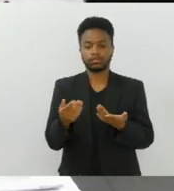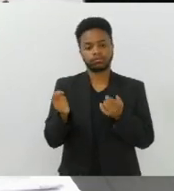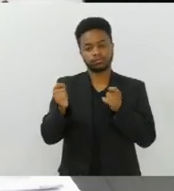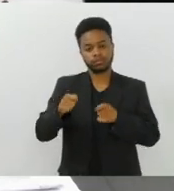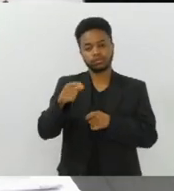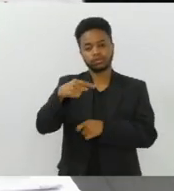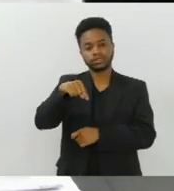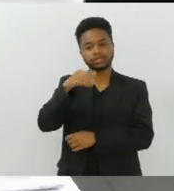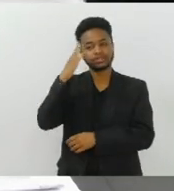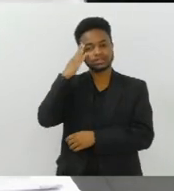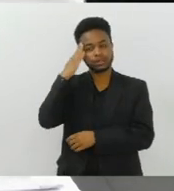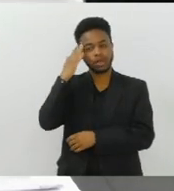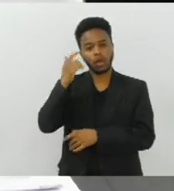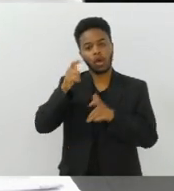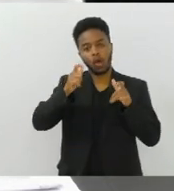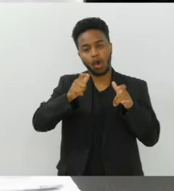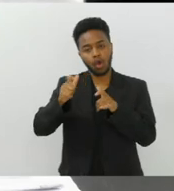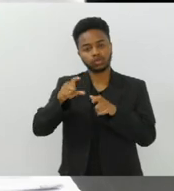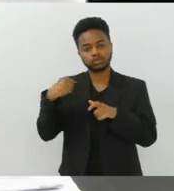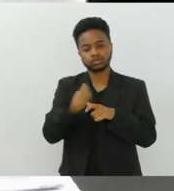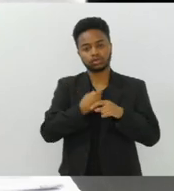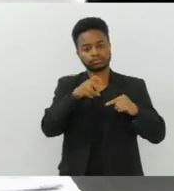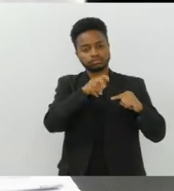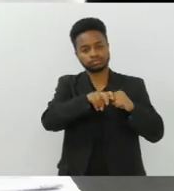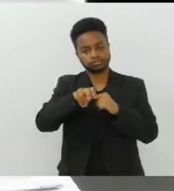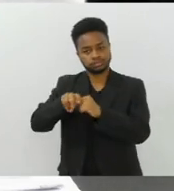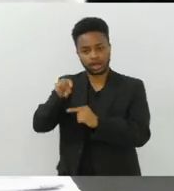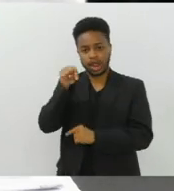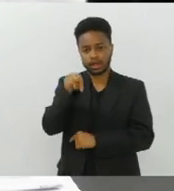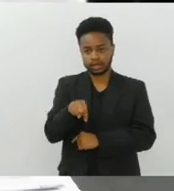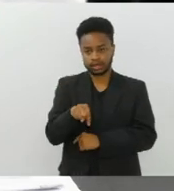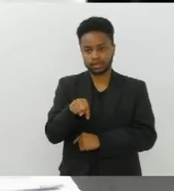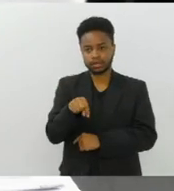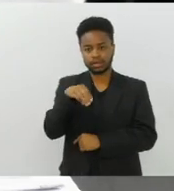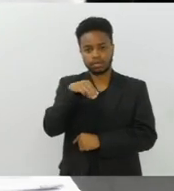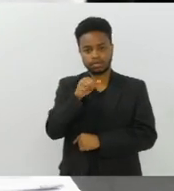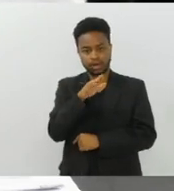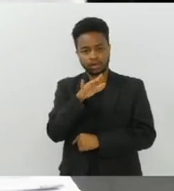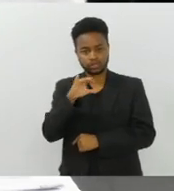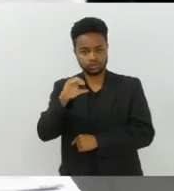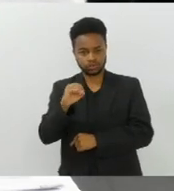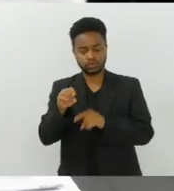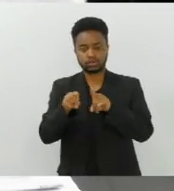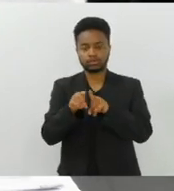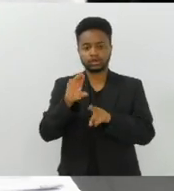tranquilidade em saber exatamente onde nós estamos, posicionados aqui, doutor Márcio e Charles,